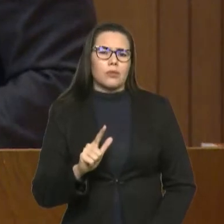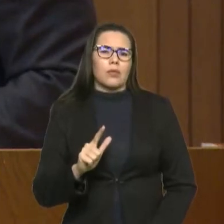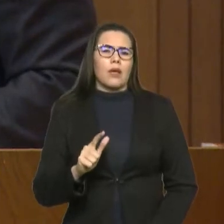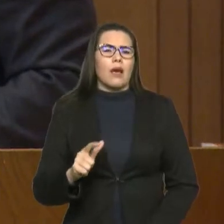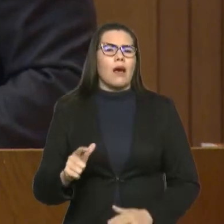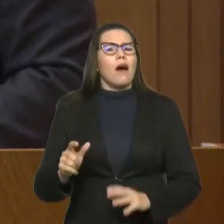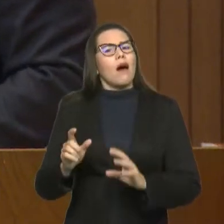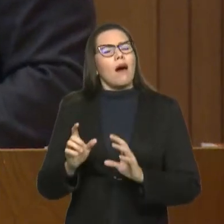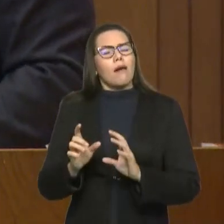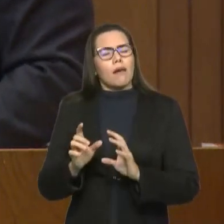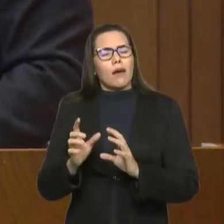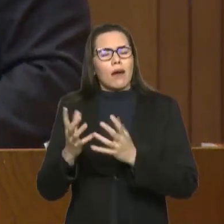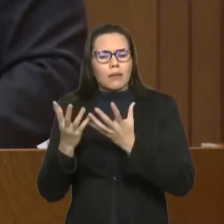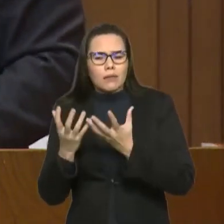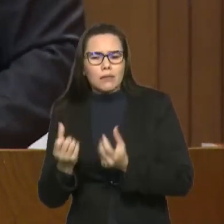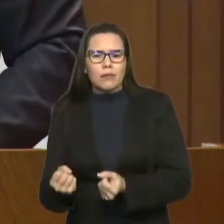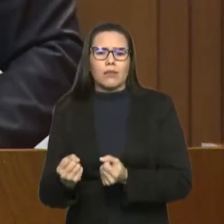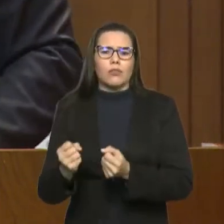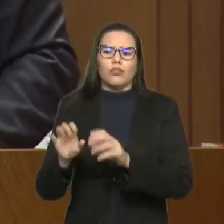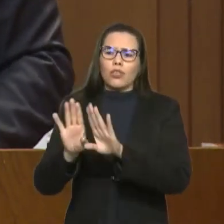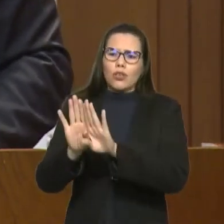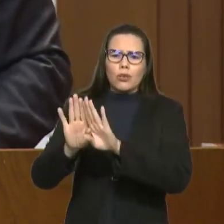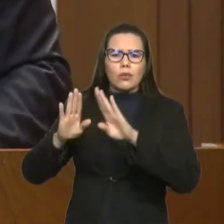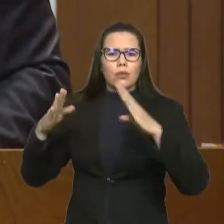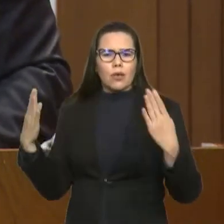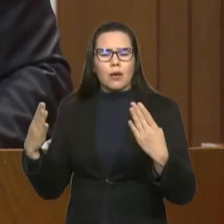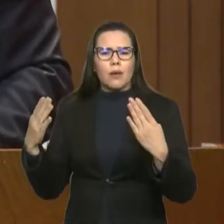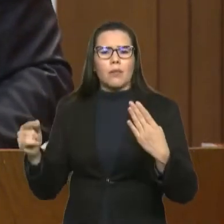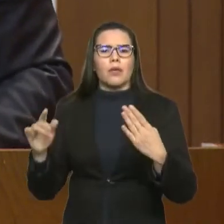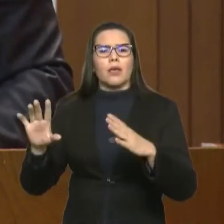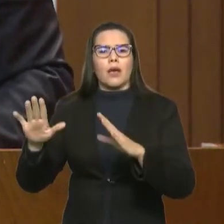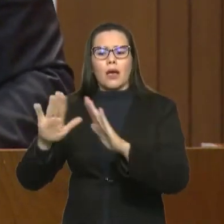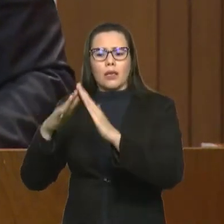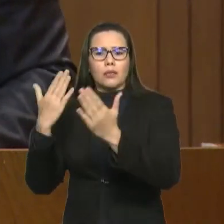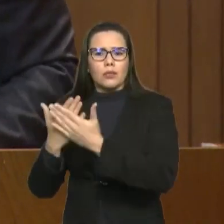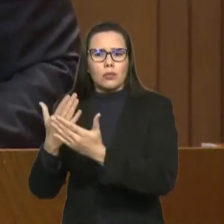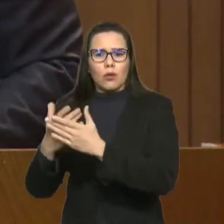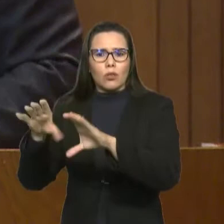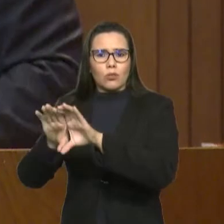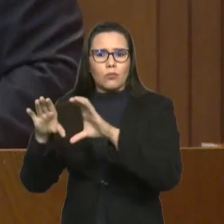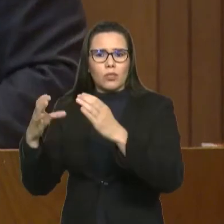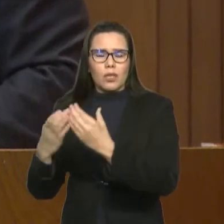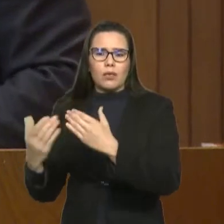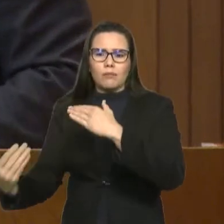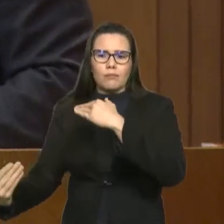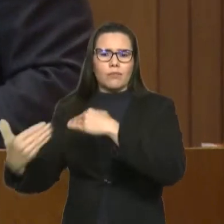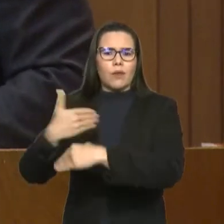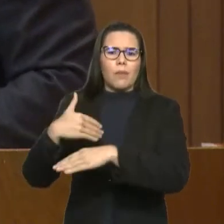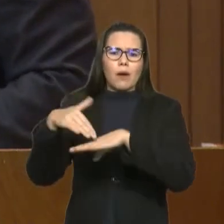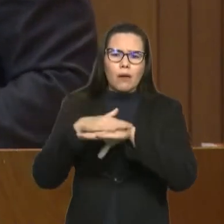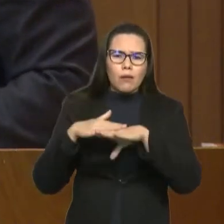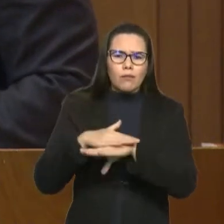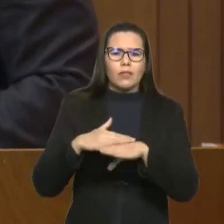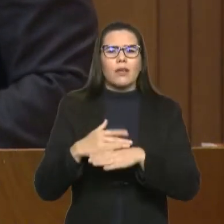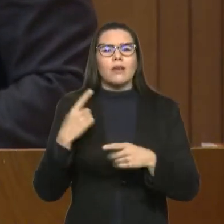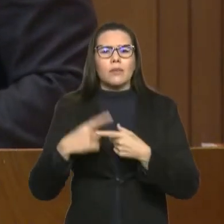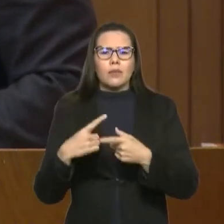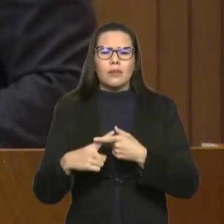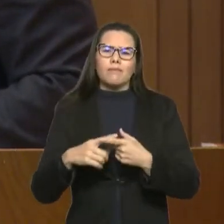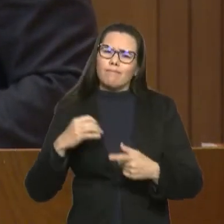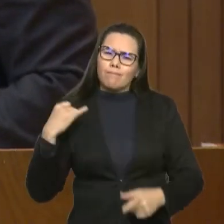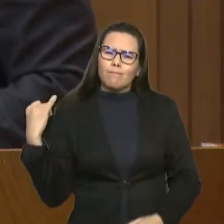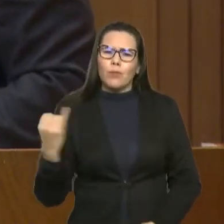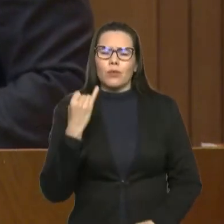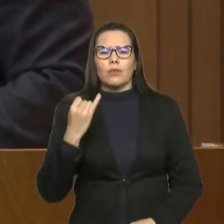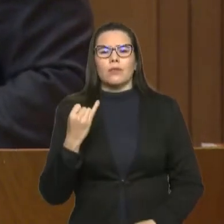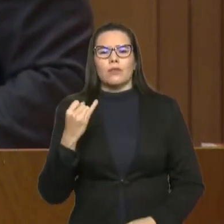comunitárias, para que essas escolas possam continuar a desenvolver essa política pública fundamental